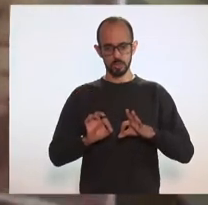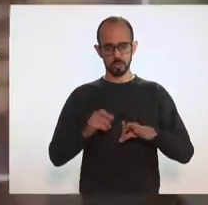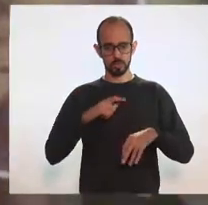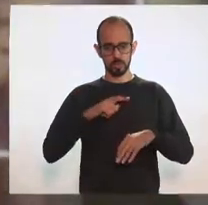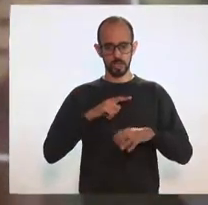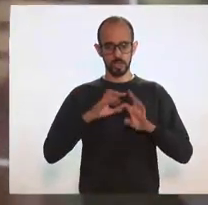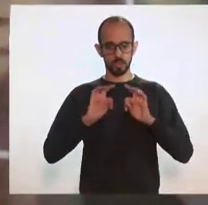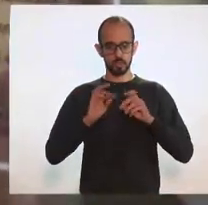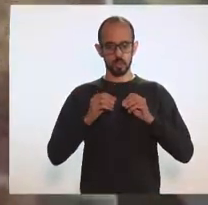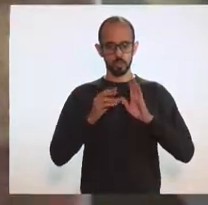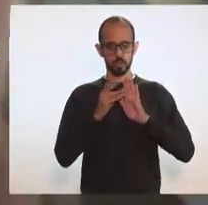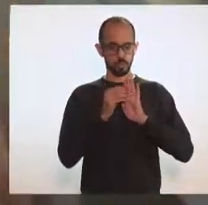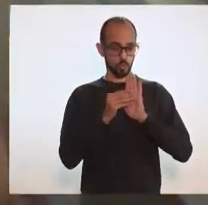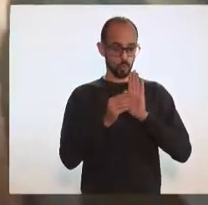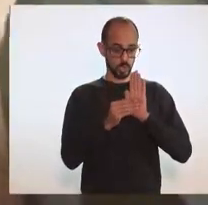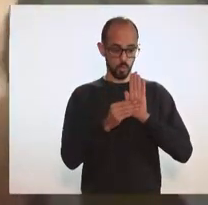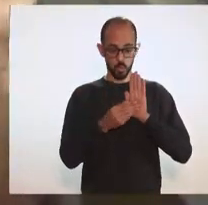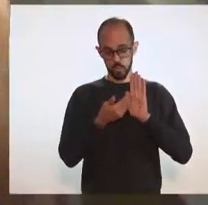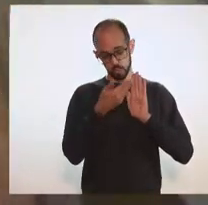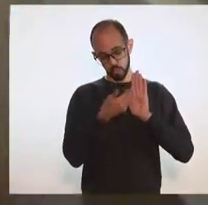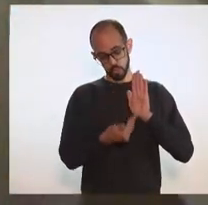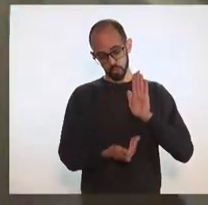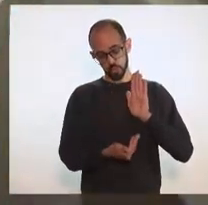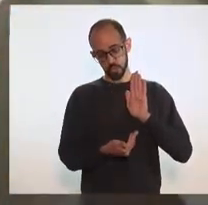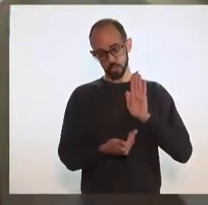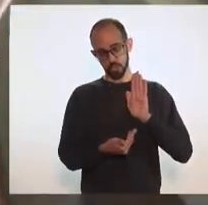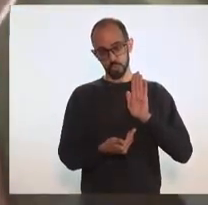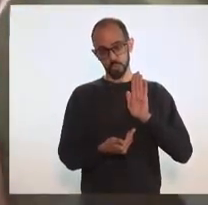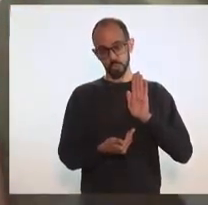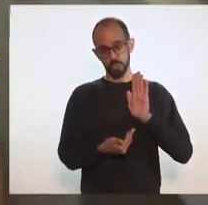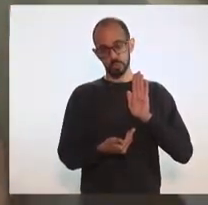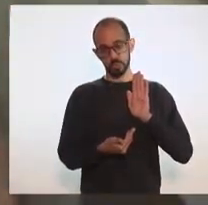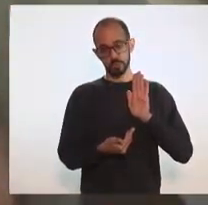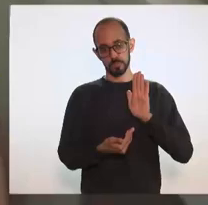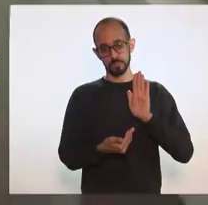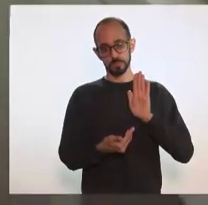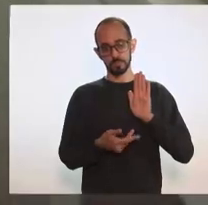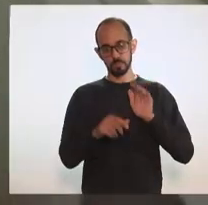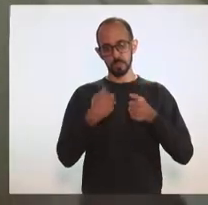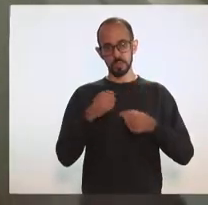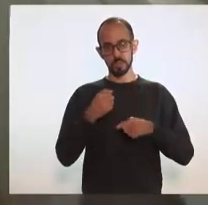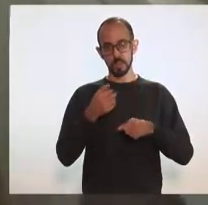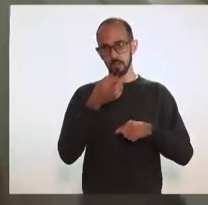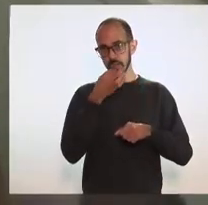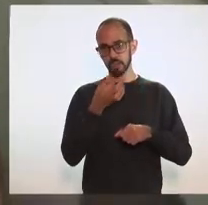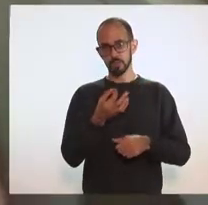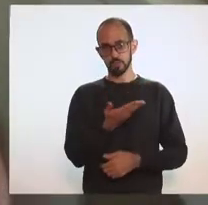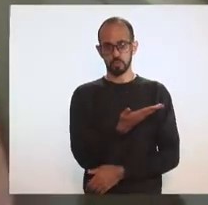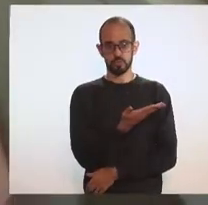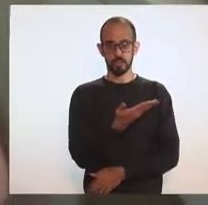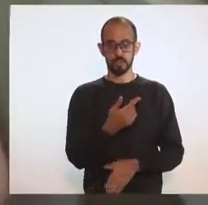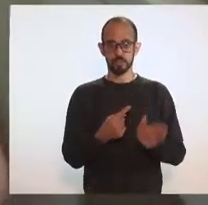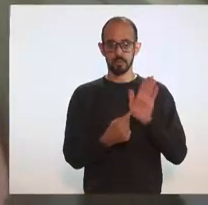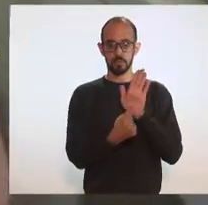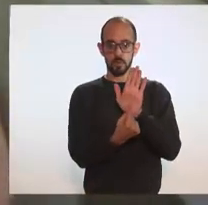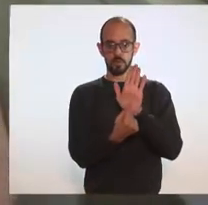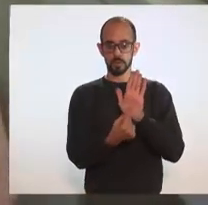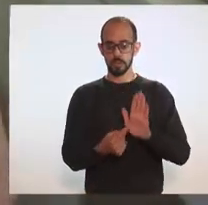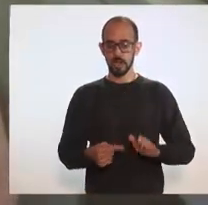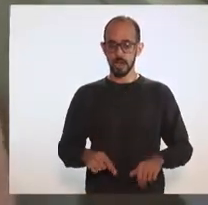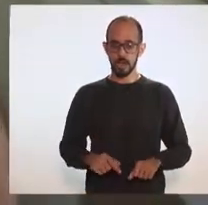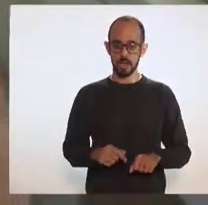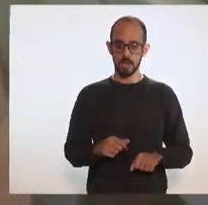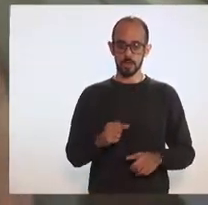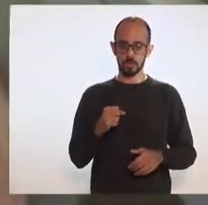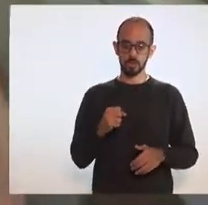eventos aqui no panfleto tinha que ir para justificar difícil rodar Qual é o impacto desse